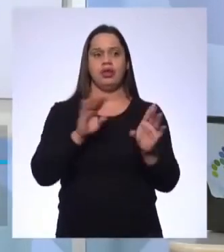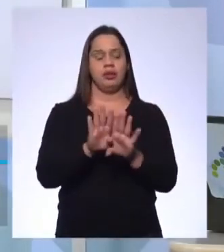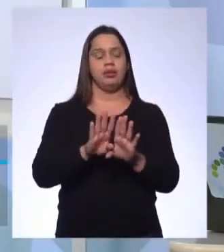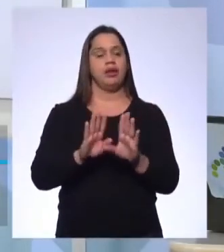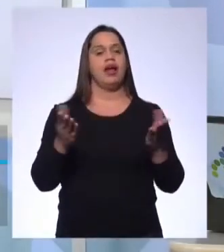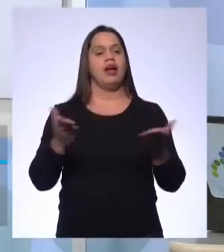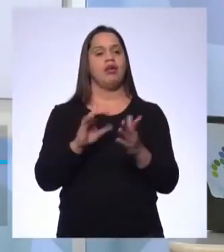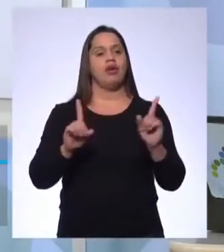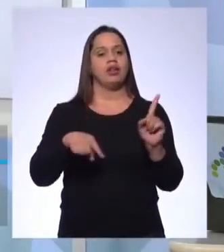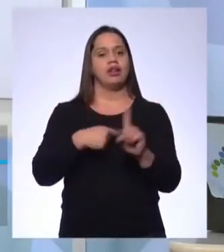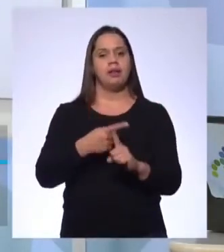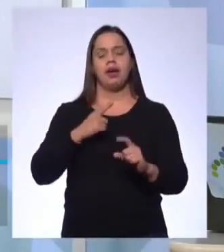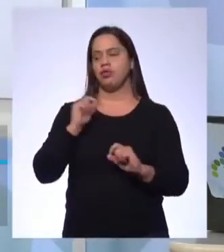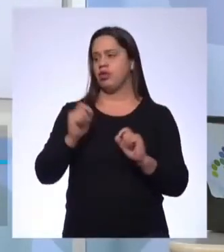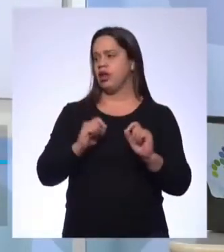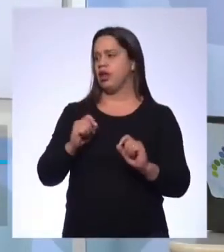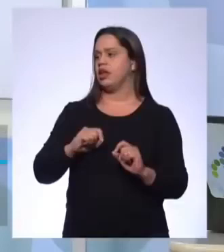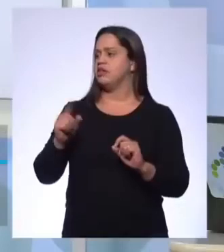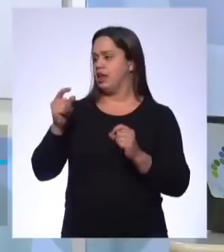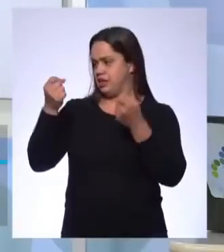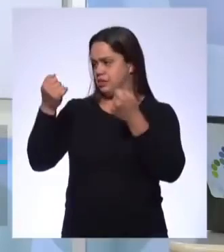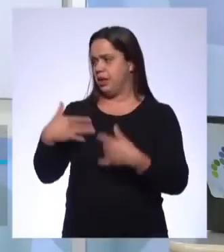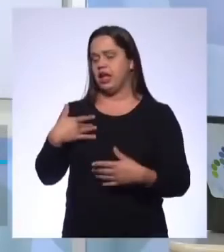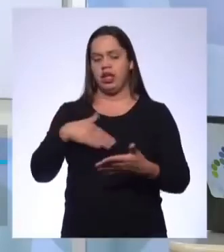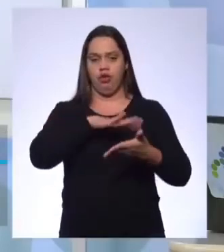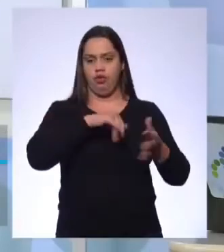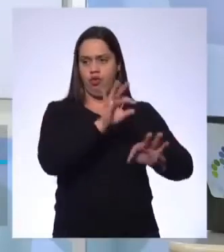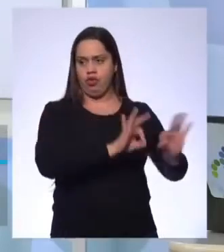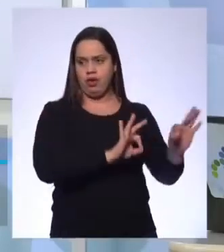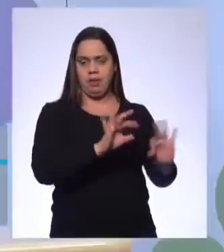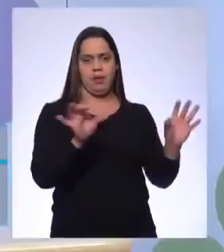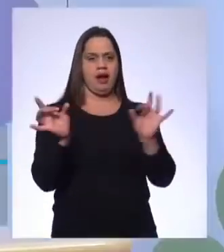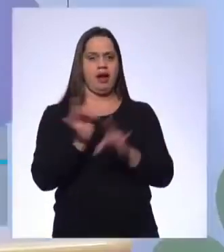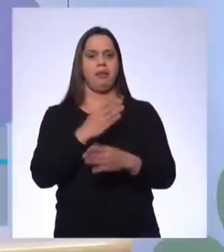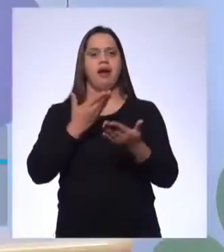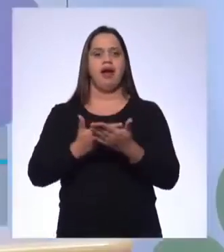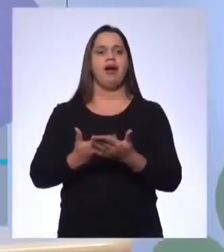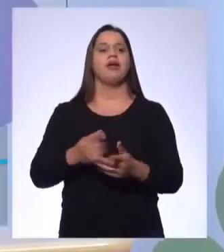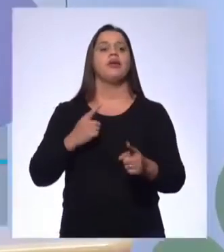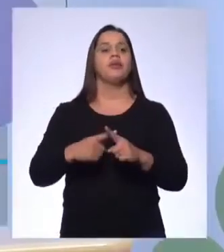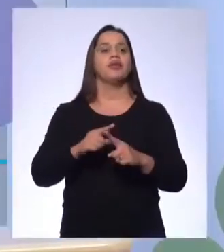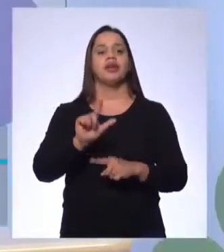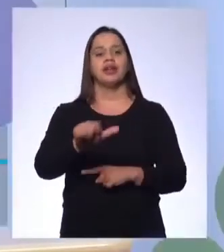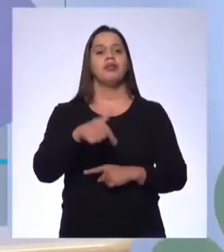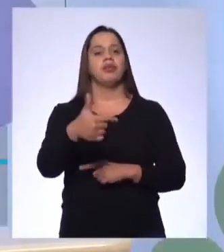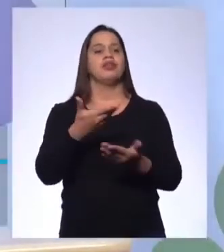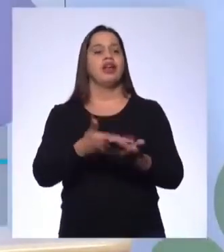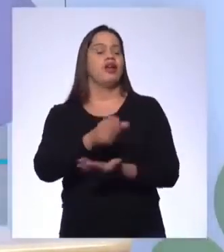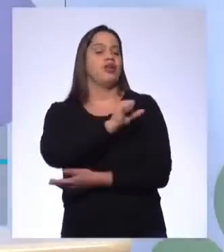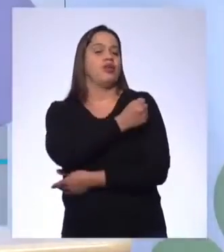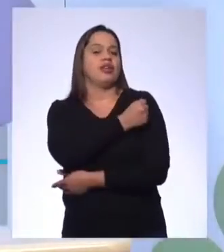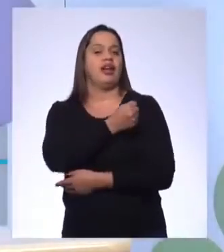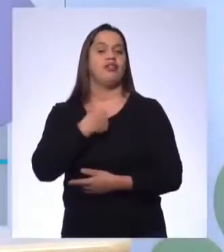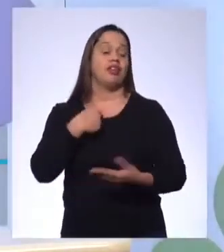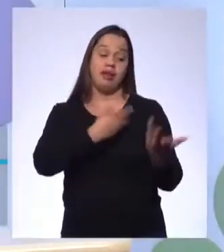você toca aqui e explica para eles enquanto eu tiro as coisas para terminar a aula. Por favor, que daqui a pouco tem a aula do 8º ano, hein, Antônia? Isso. Essa